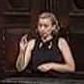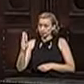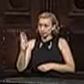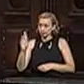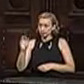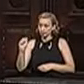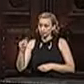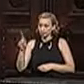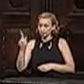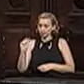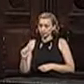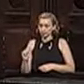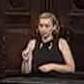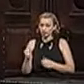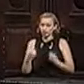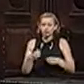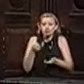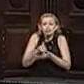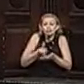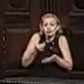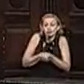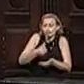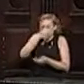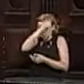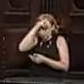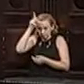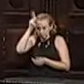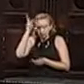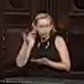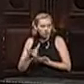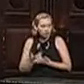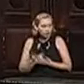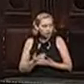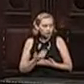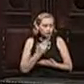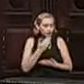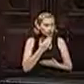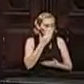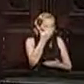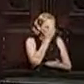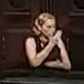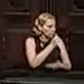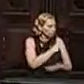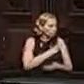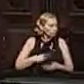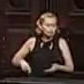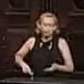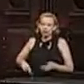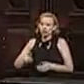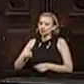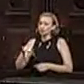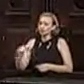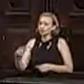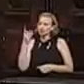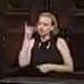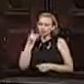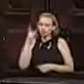esclarecimentos das autoridades municipais. Obrigado, senhor presidente. É isso que eu tinha a dizer e seguimos com os nossos debates. Próximo orador inscrito, deputado Tio Carlos.